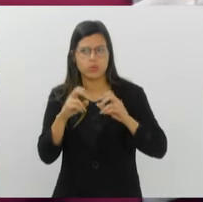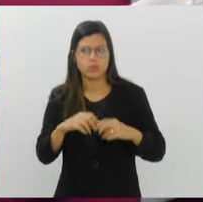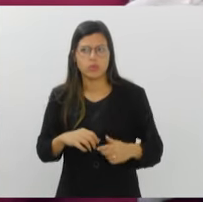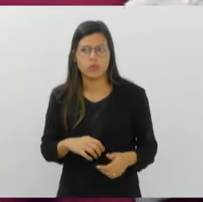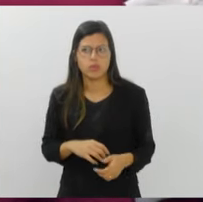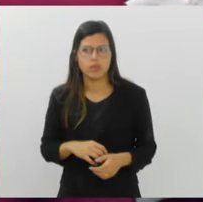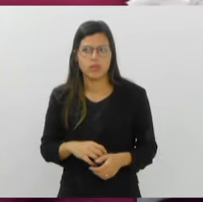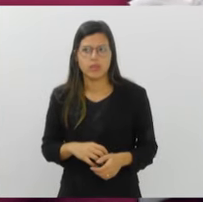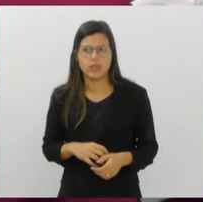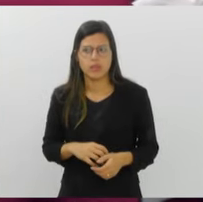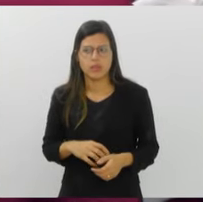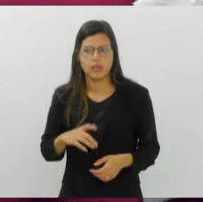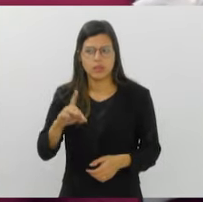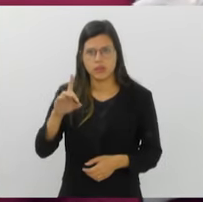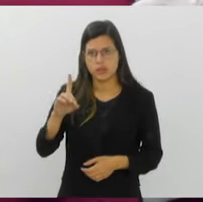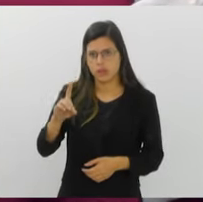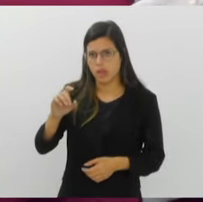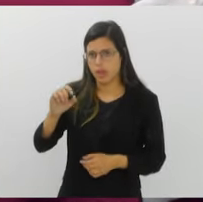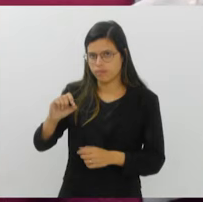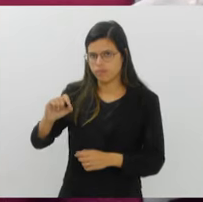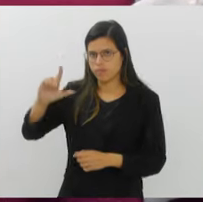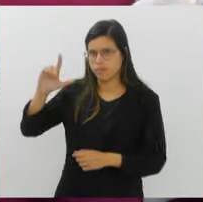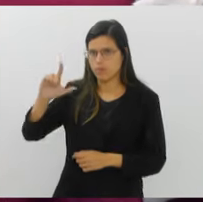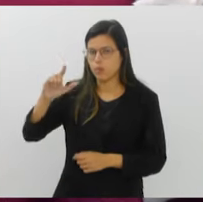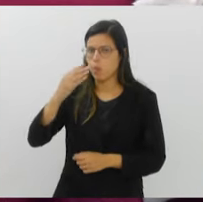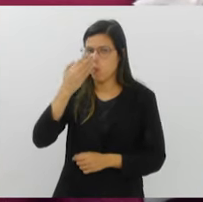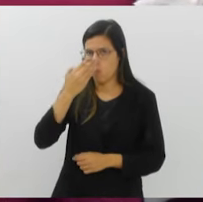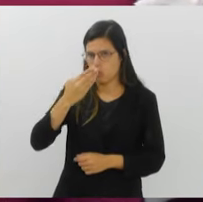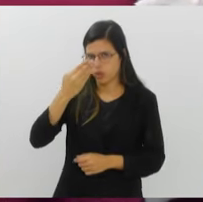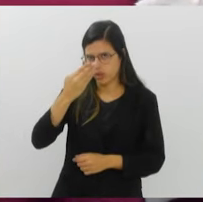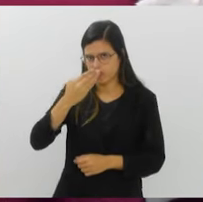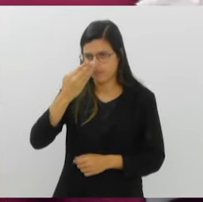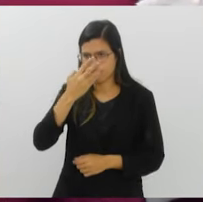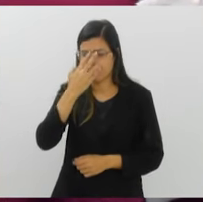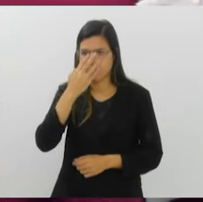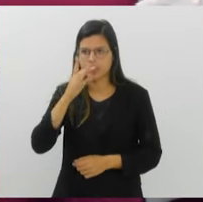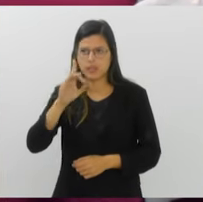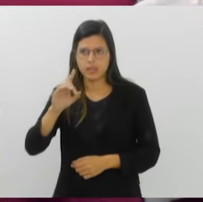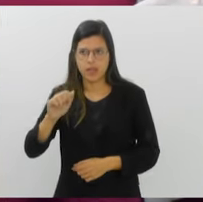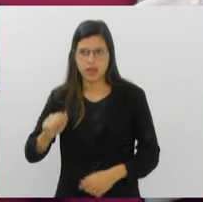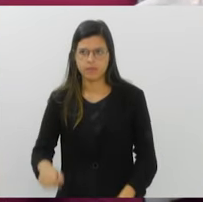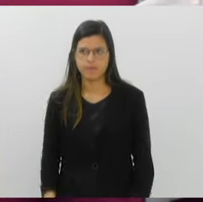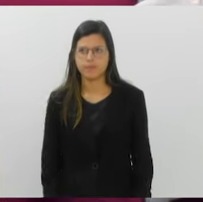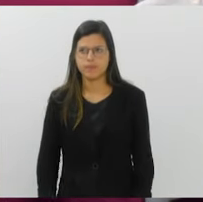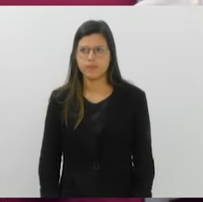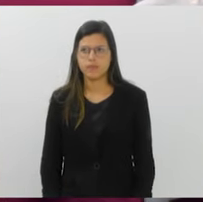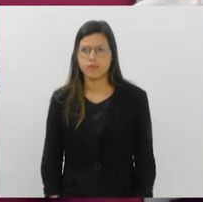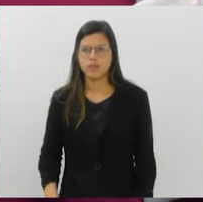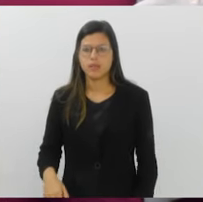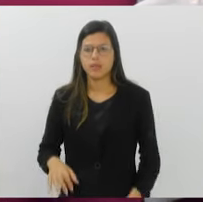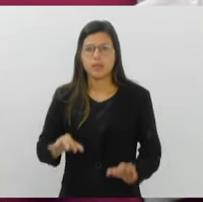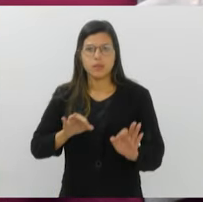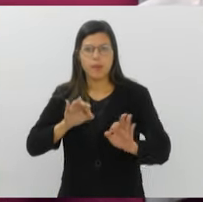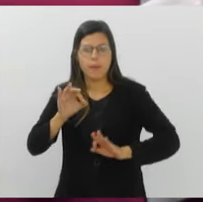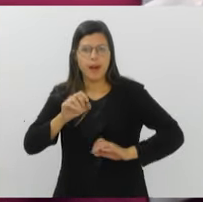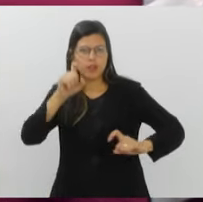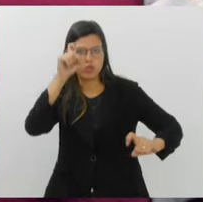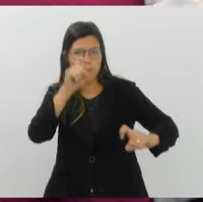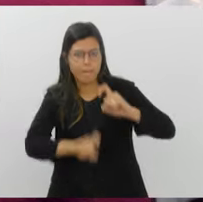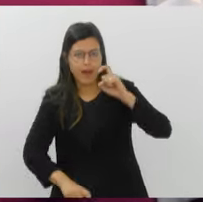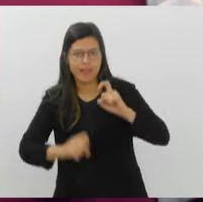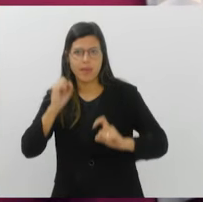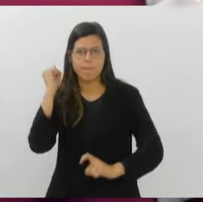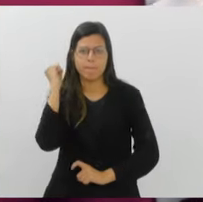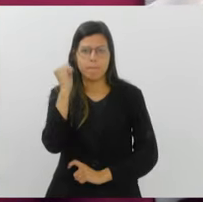D, letra maiúscula. Puta. Data. Se prepare para ser estuprada, morta e